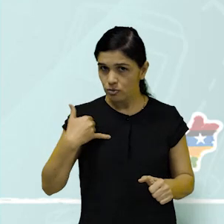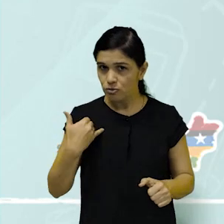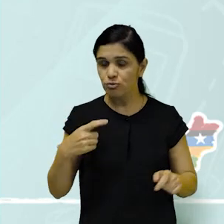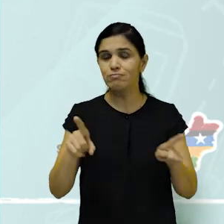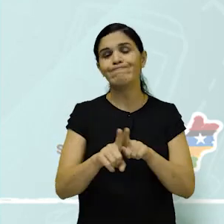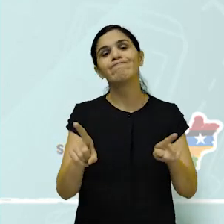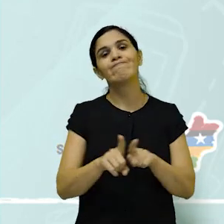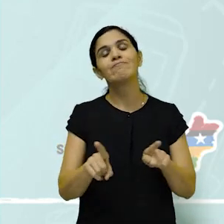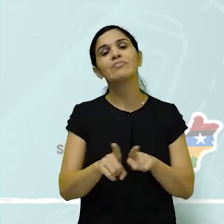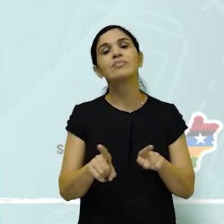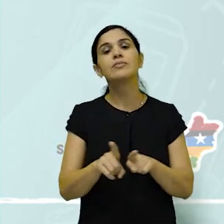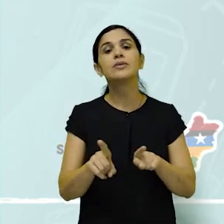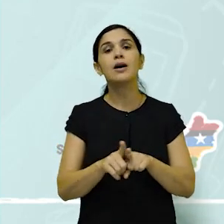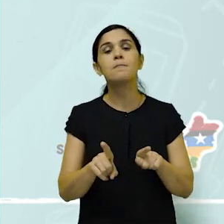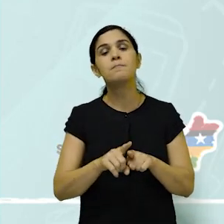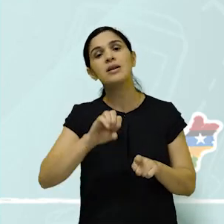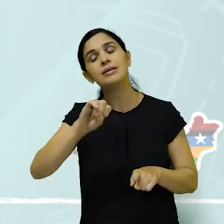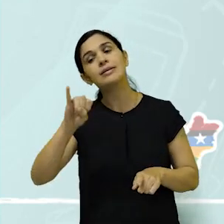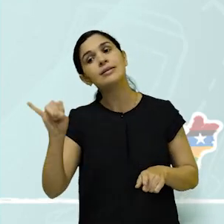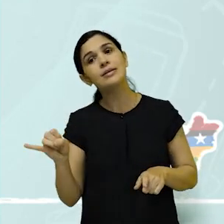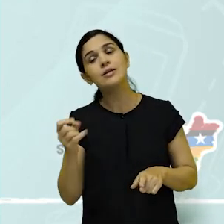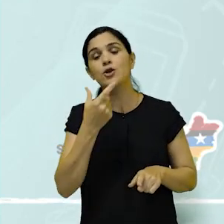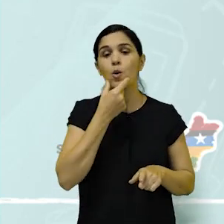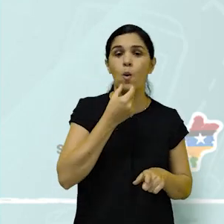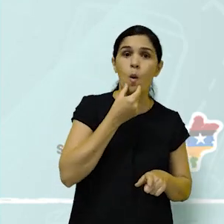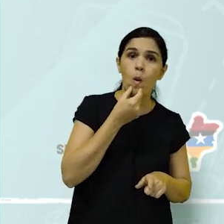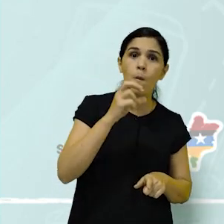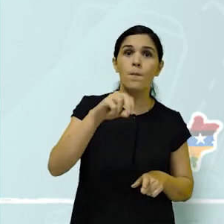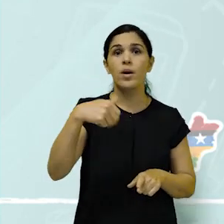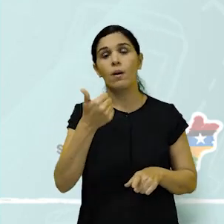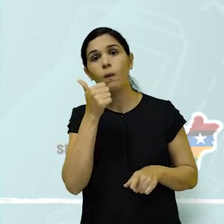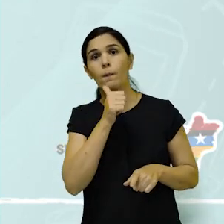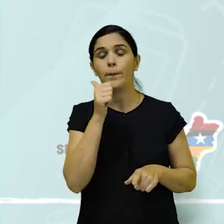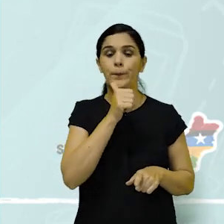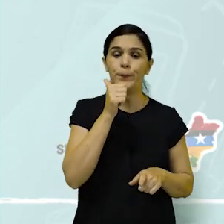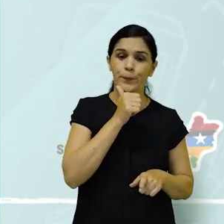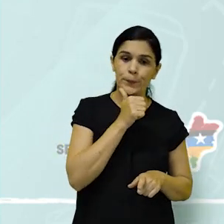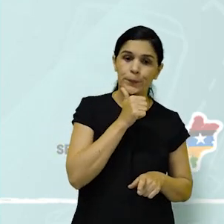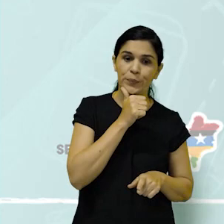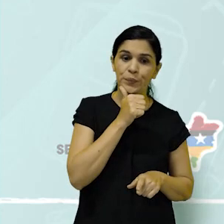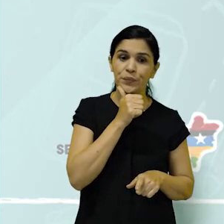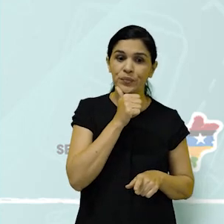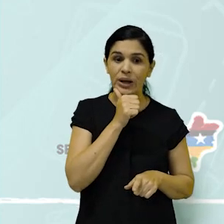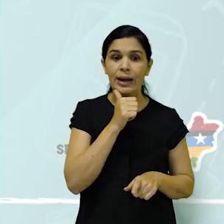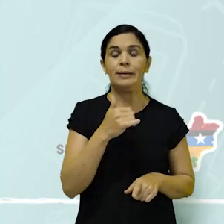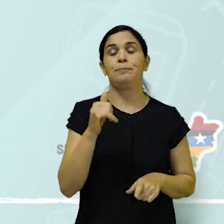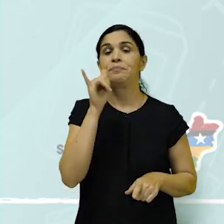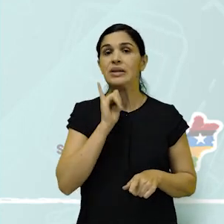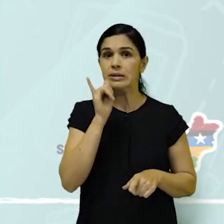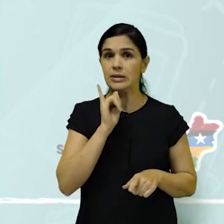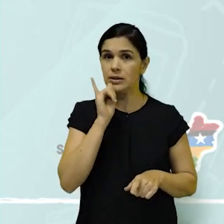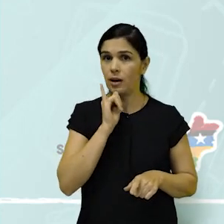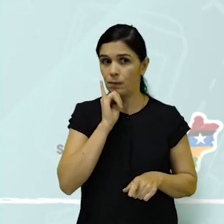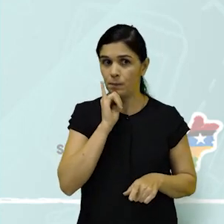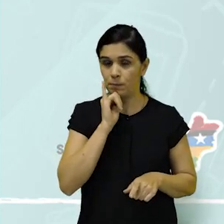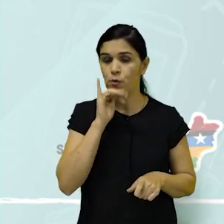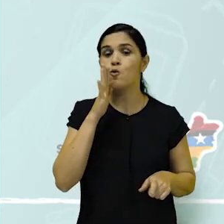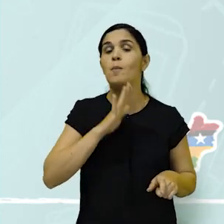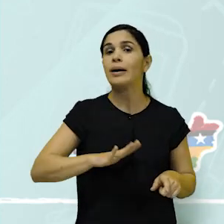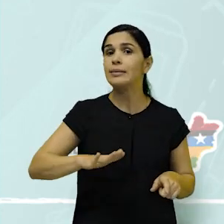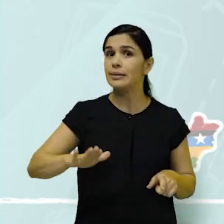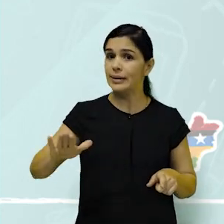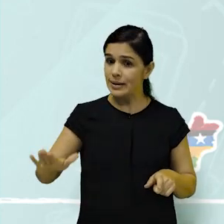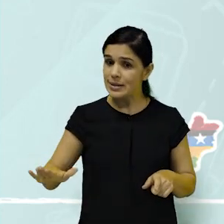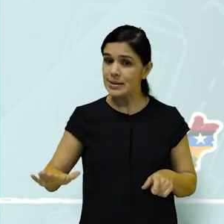é normal, é natural, é biológico que essa criança tenha de 120 a 140 batimentos por